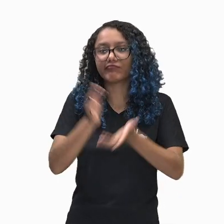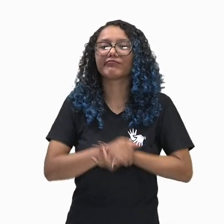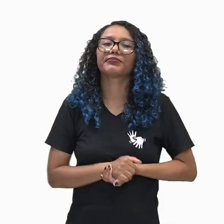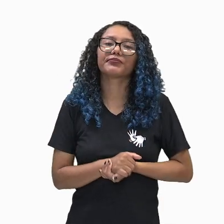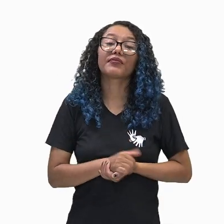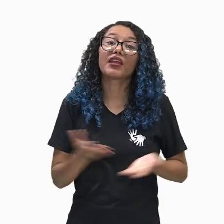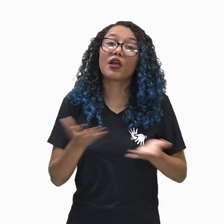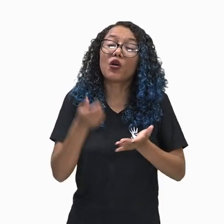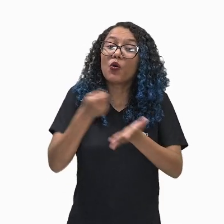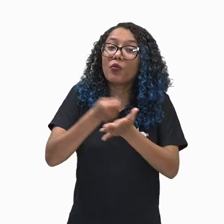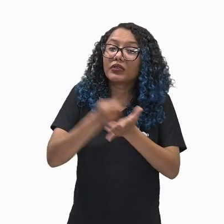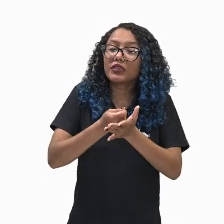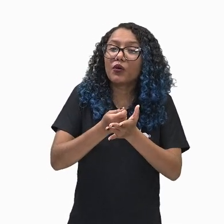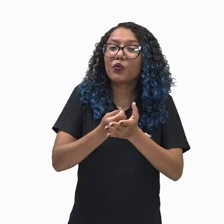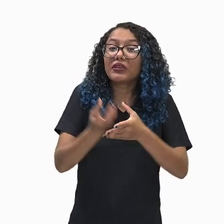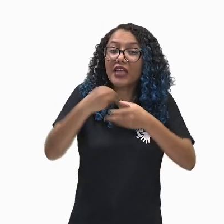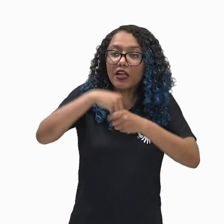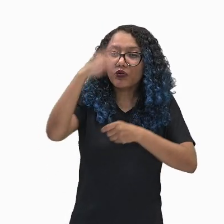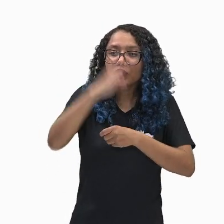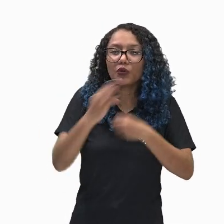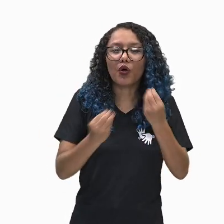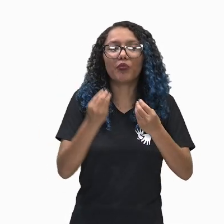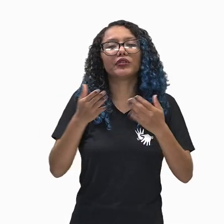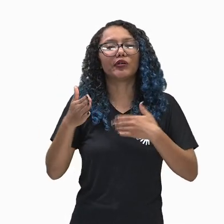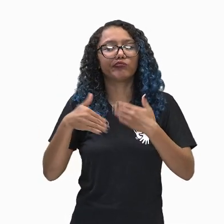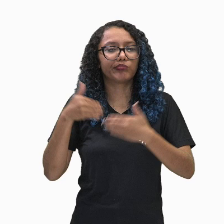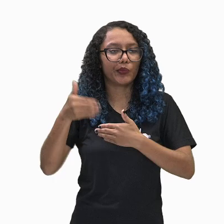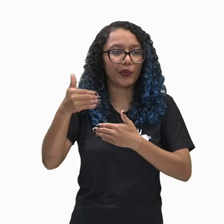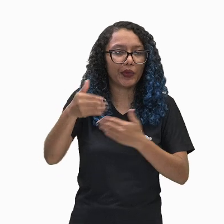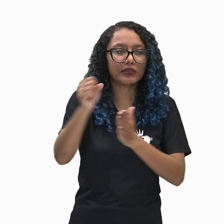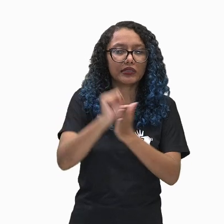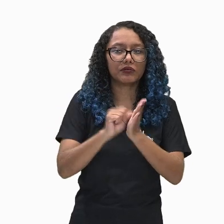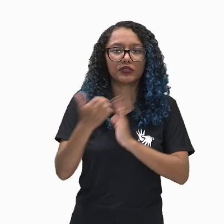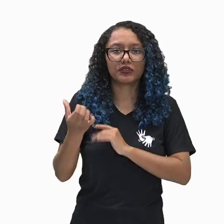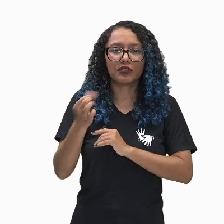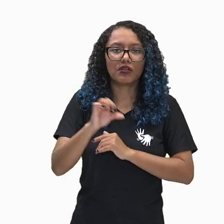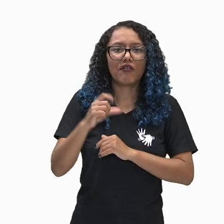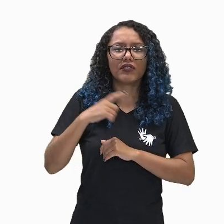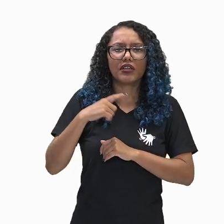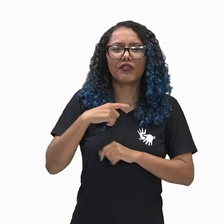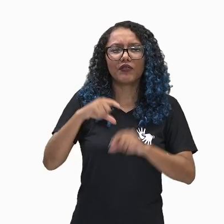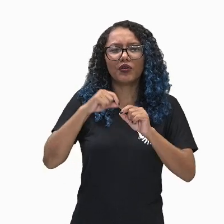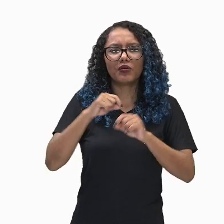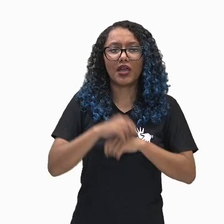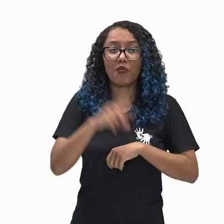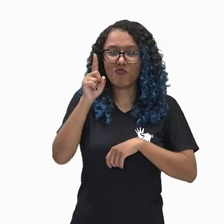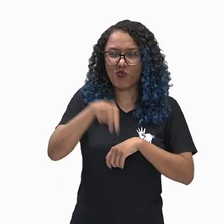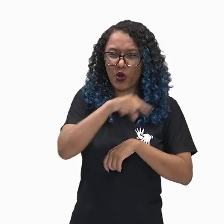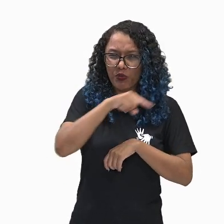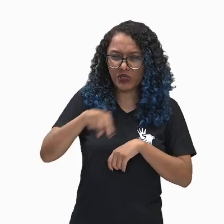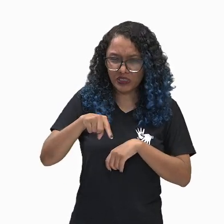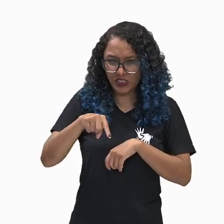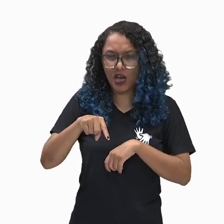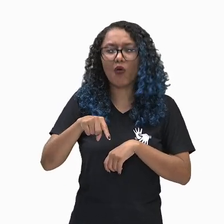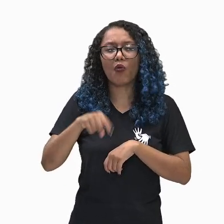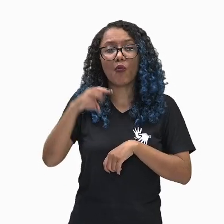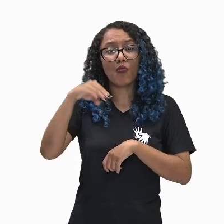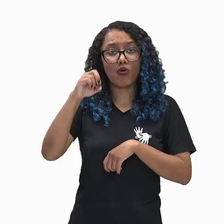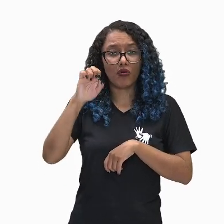tá? Ao longo então do século XIX, houve uma condenação moral ao tráfico e